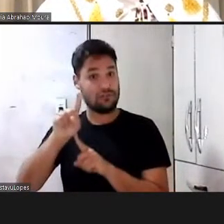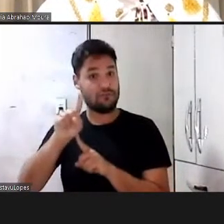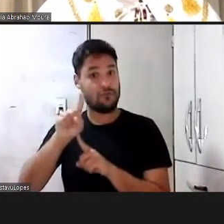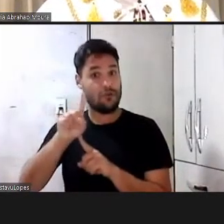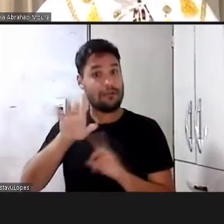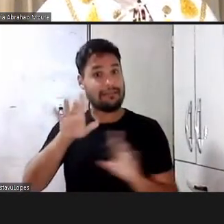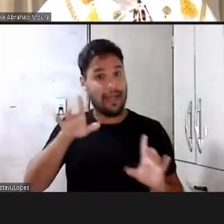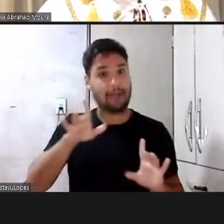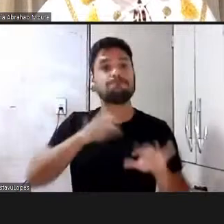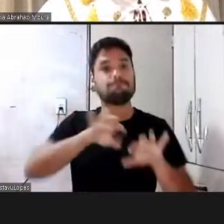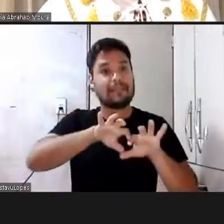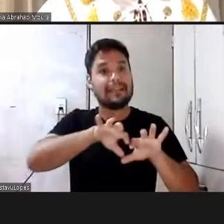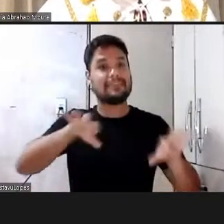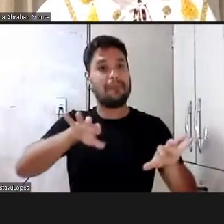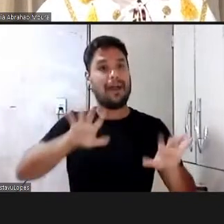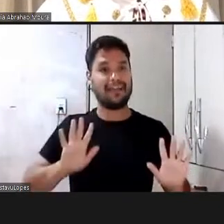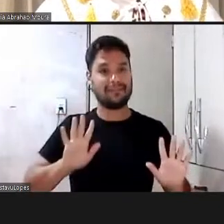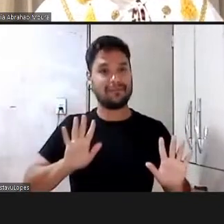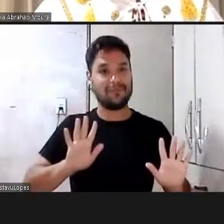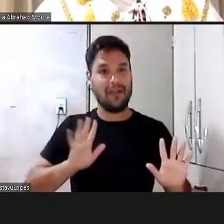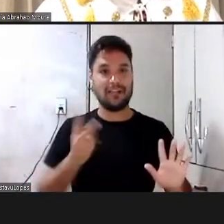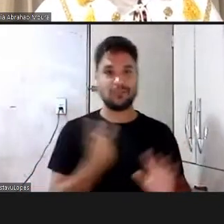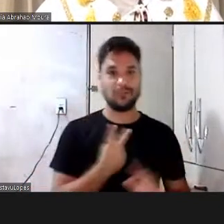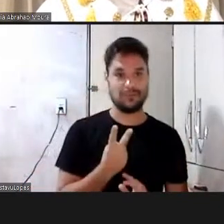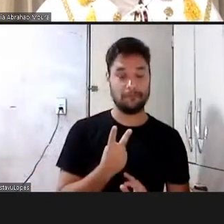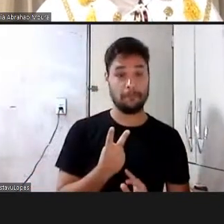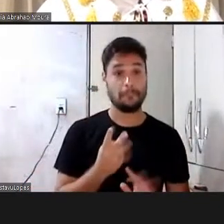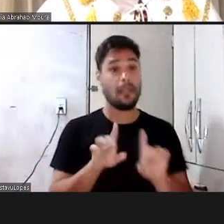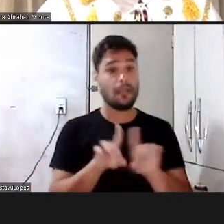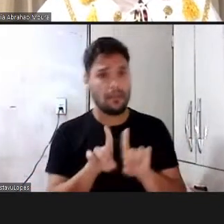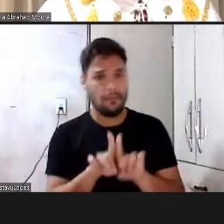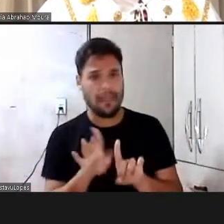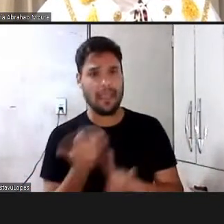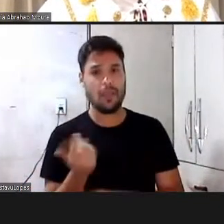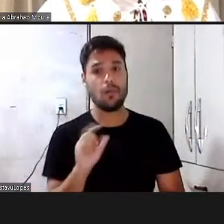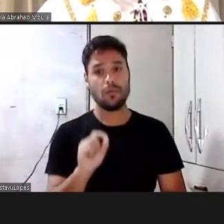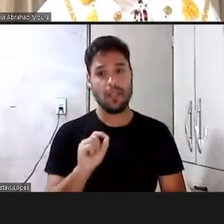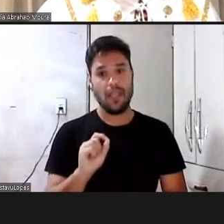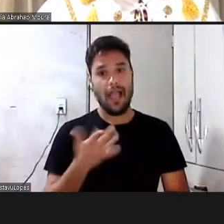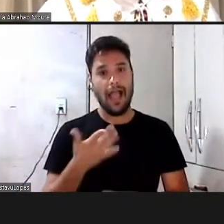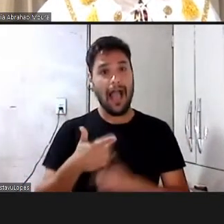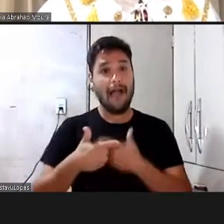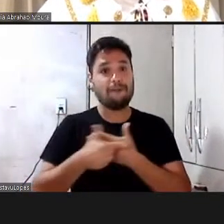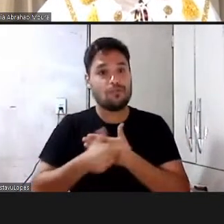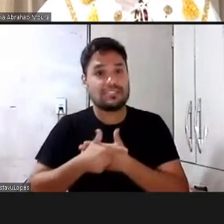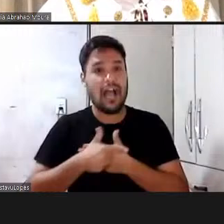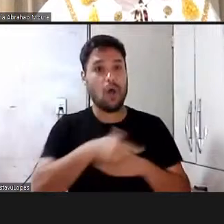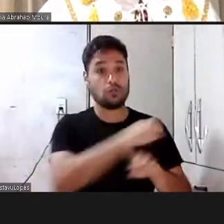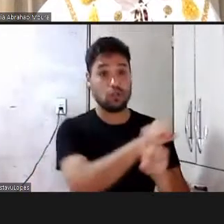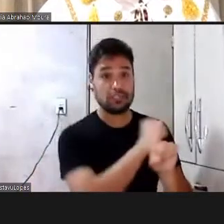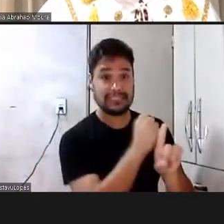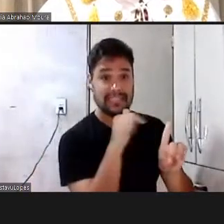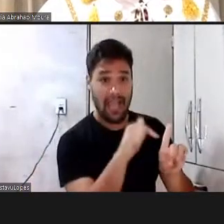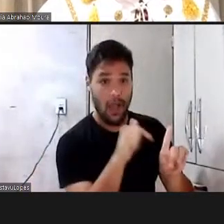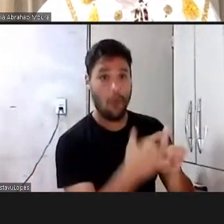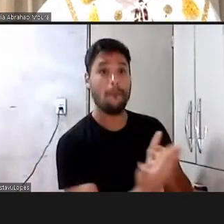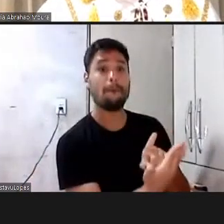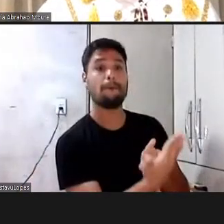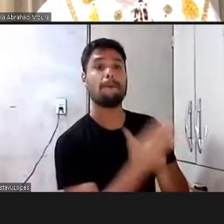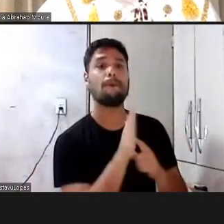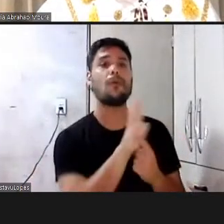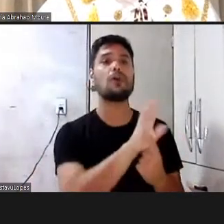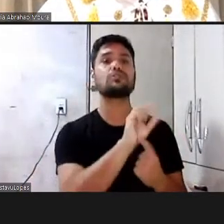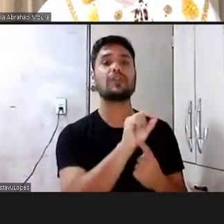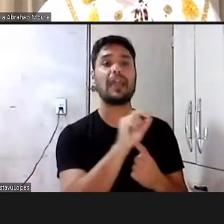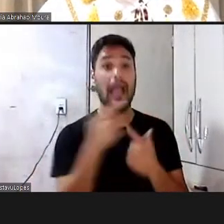sociais. Por sua vez, o fato de haver escolha de função social mostra que as línguas têm inerentemente uma